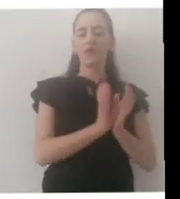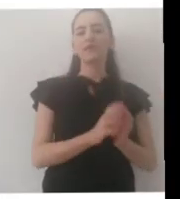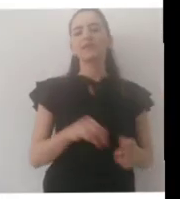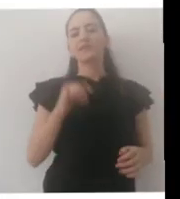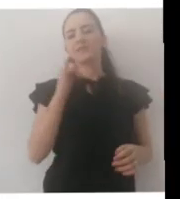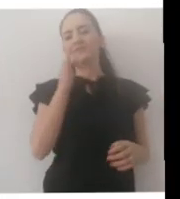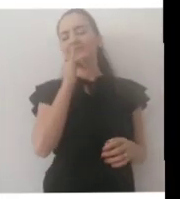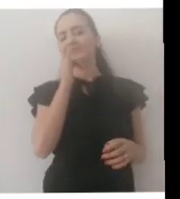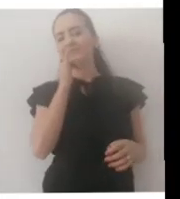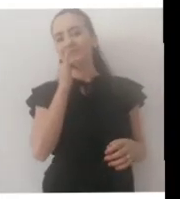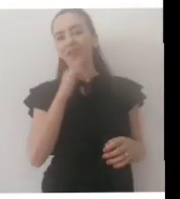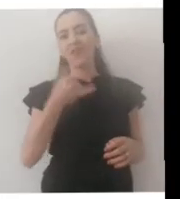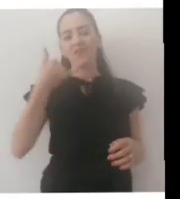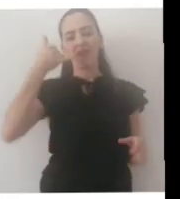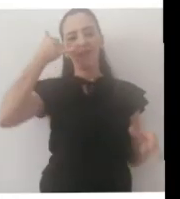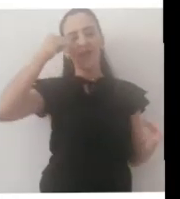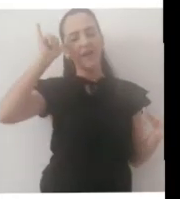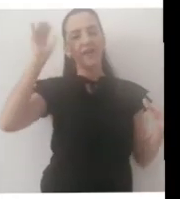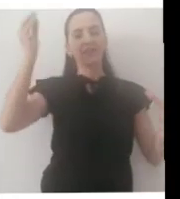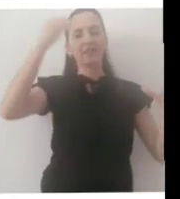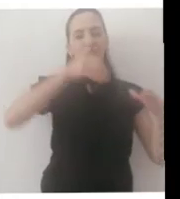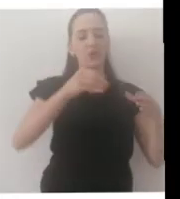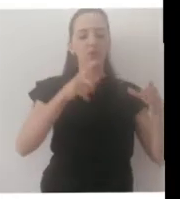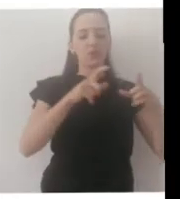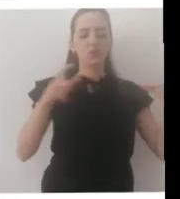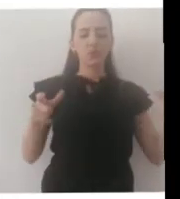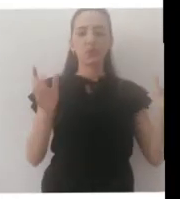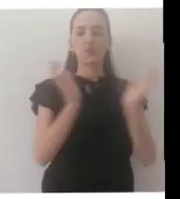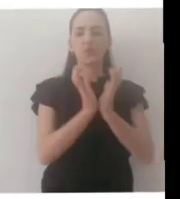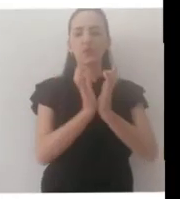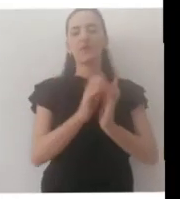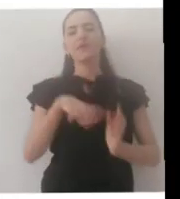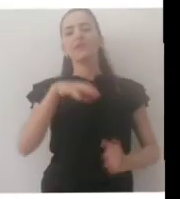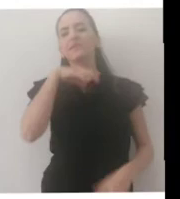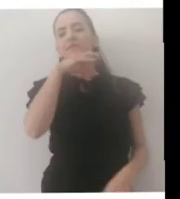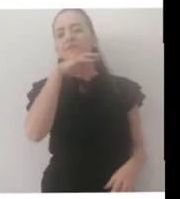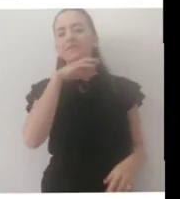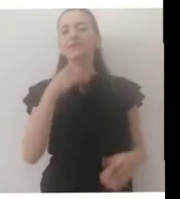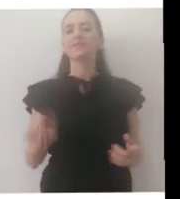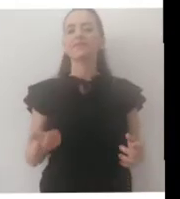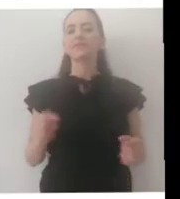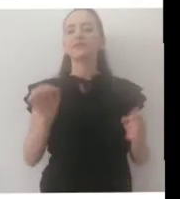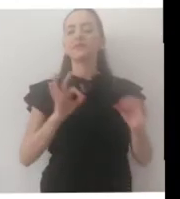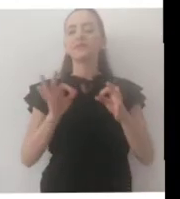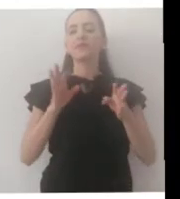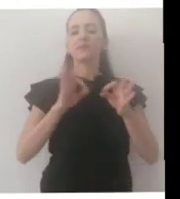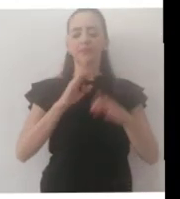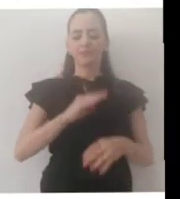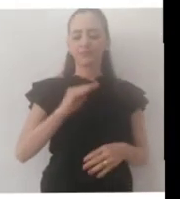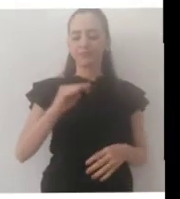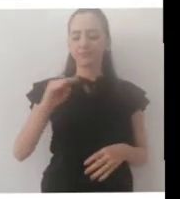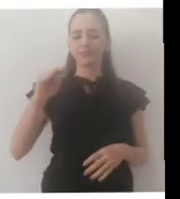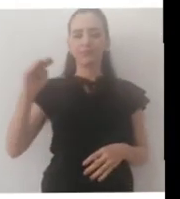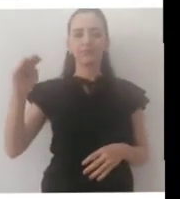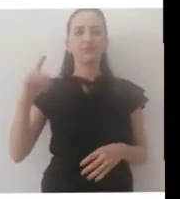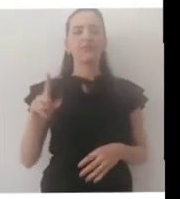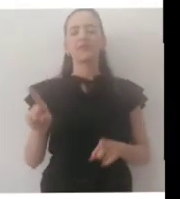criança começa a pensar classificação de objetos, ou seja, vaca está, pertence ao grupo de